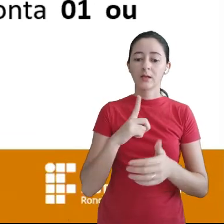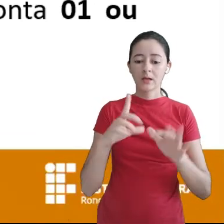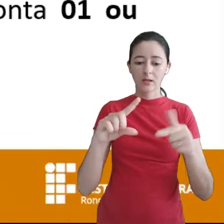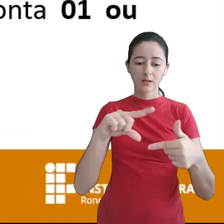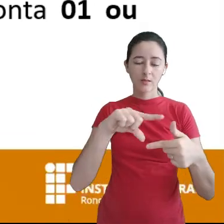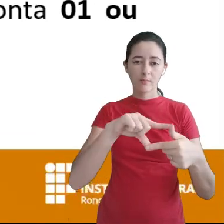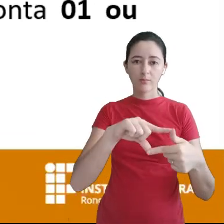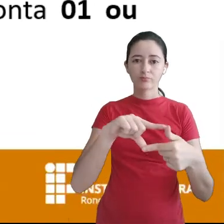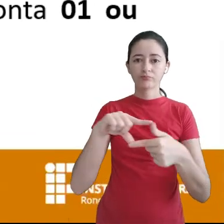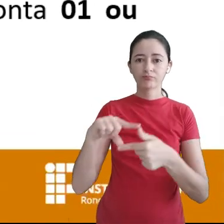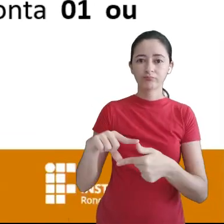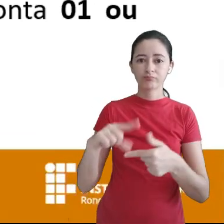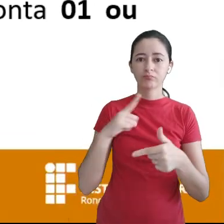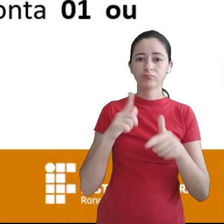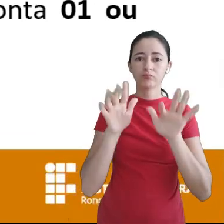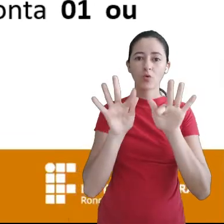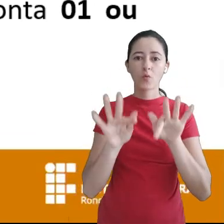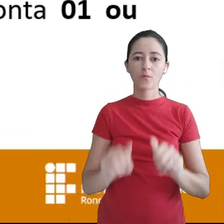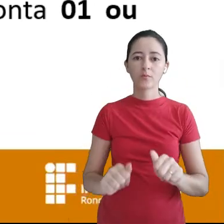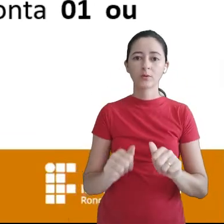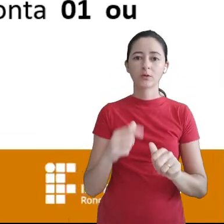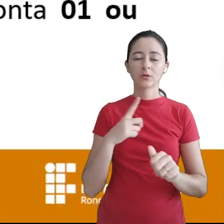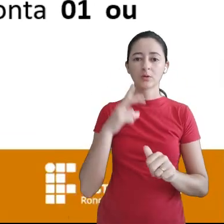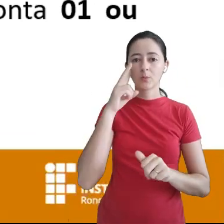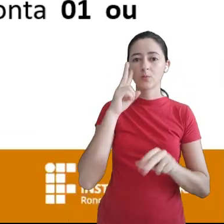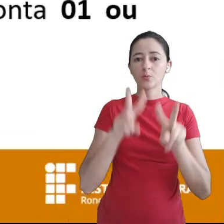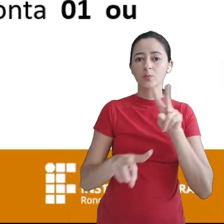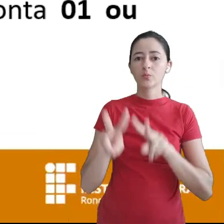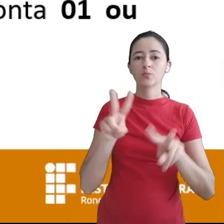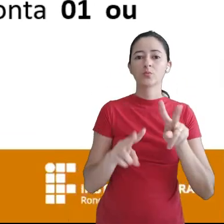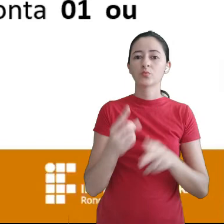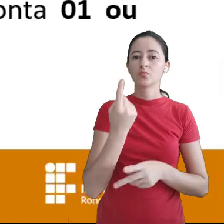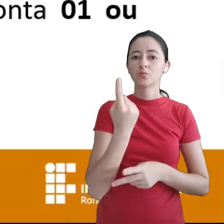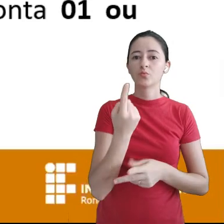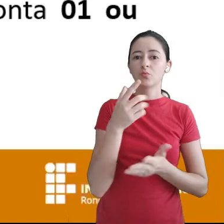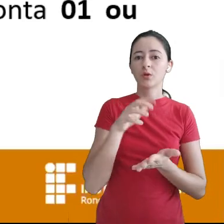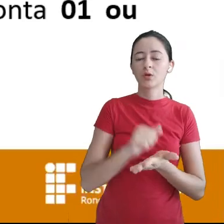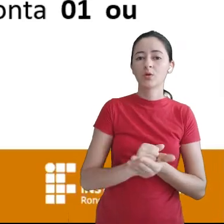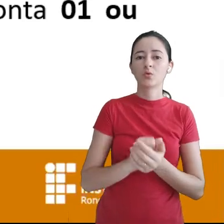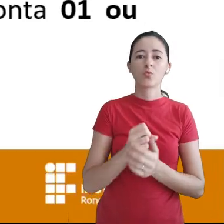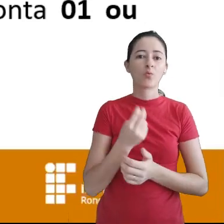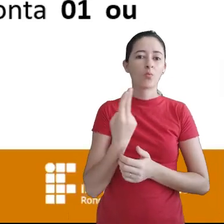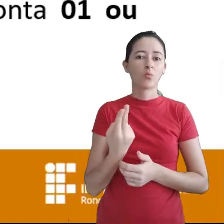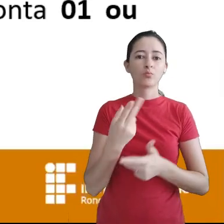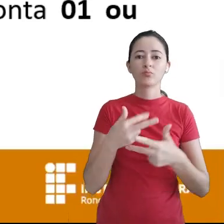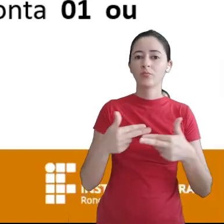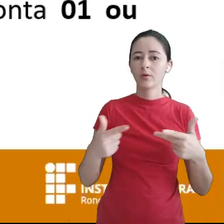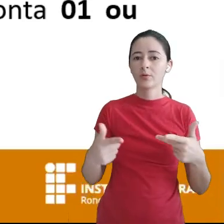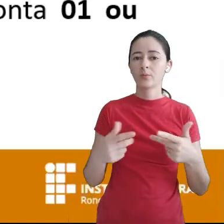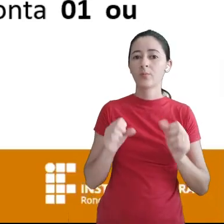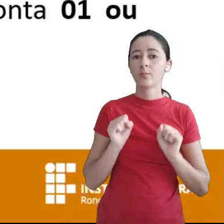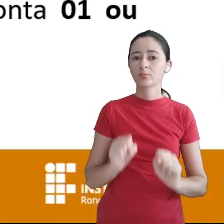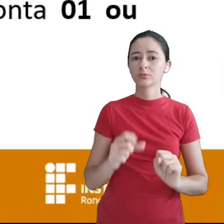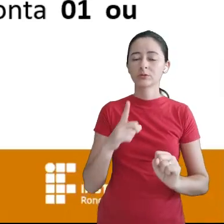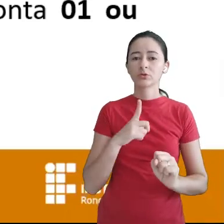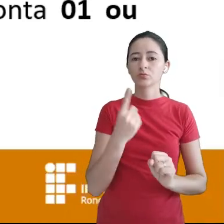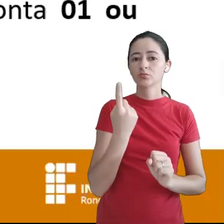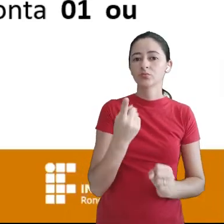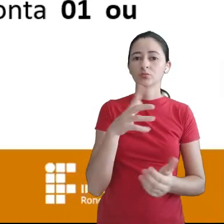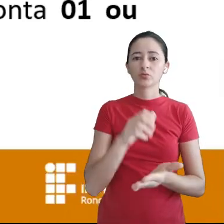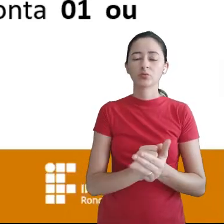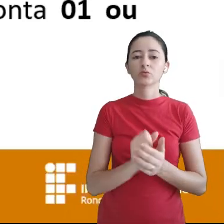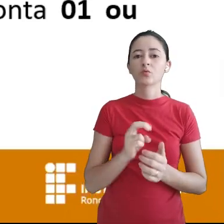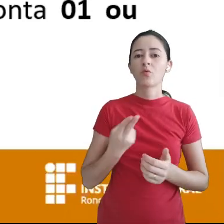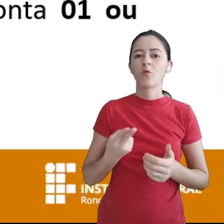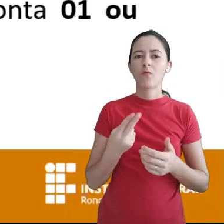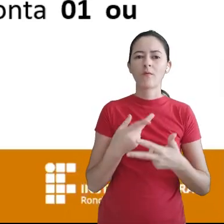Regra 4. Na tabela que eu finalizo a leitura, eu levo em conta um registro. Ou muitos. Eu